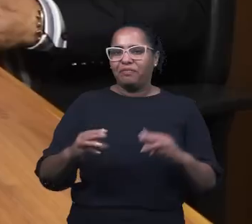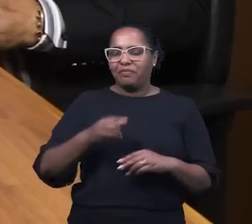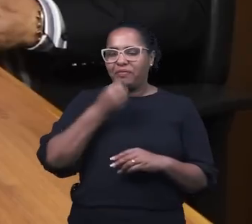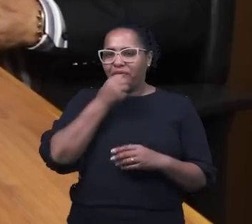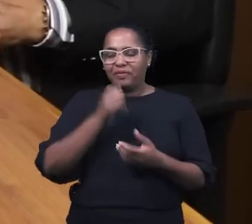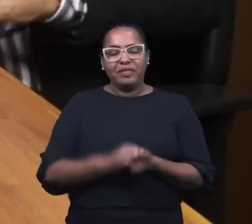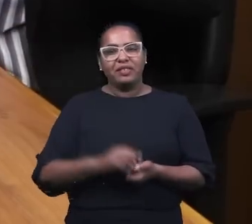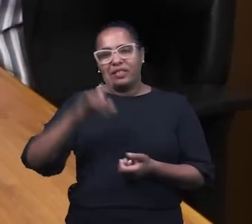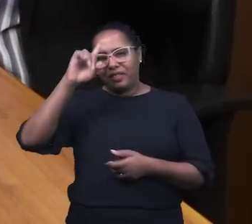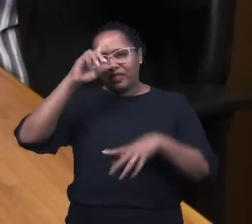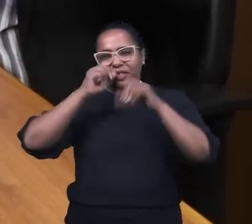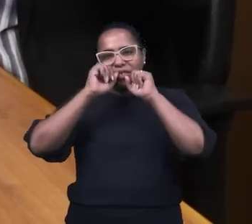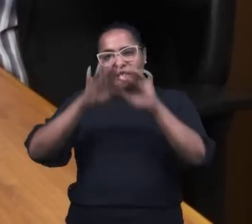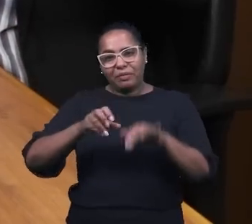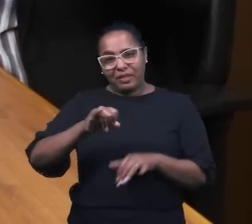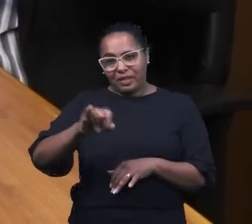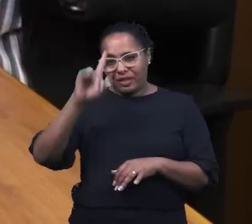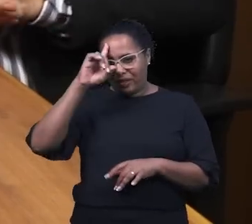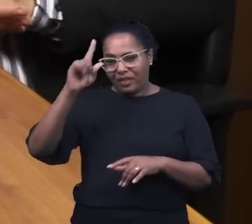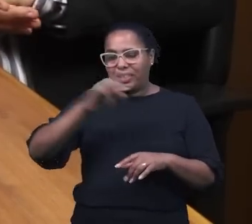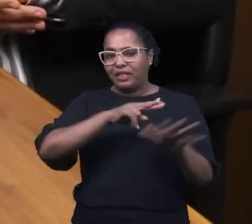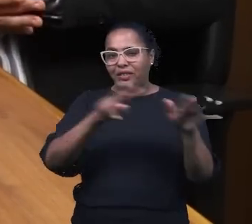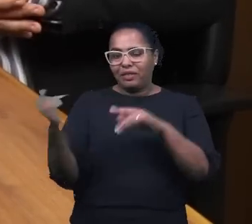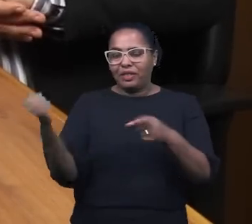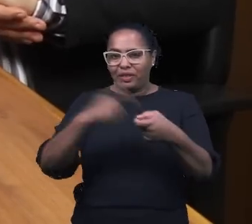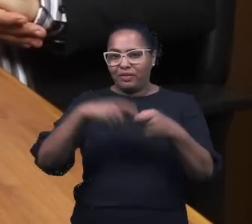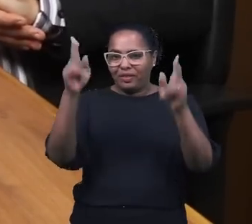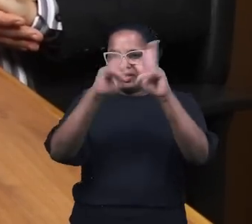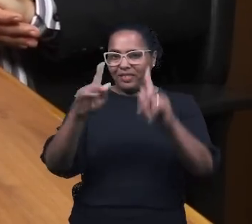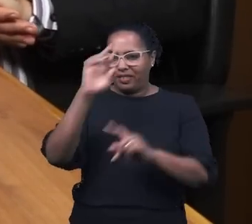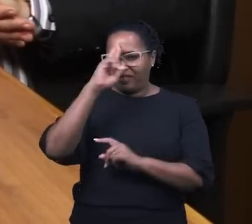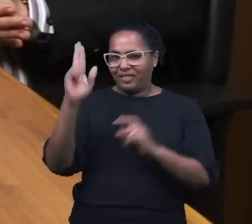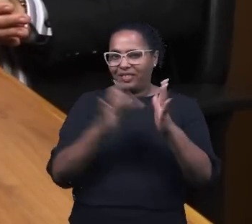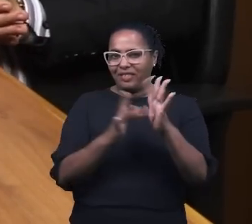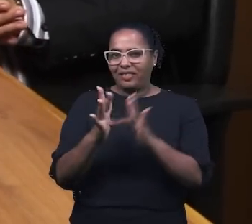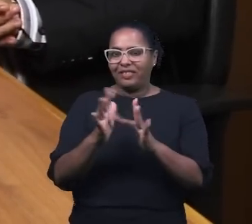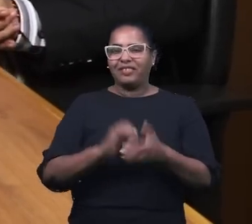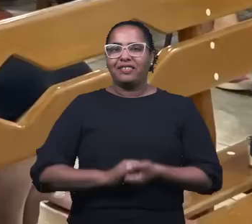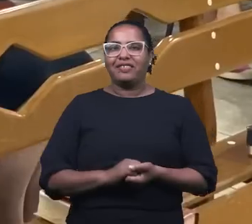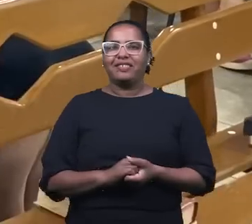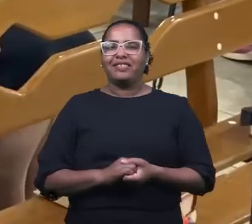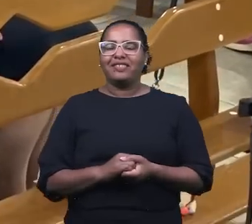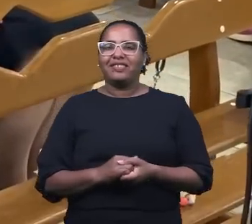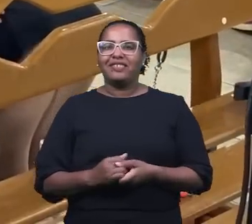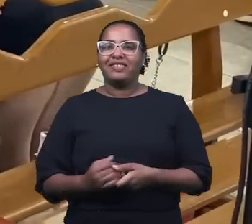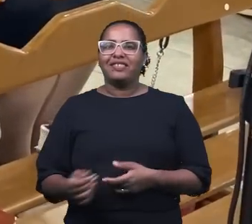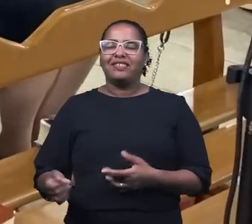Manaim Entrevista. Deus abençoe, se Deus quiser, na semana que vem voltamos. A paz do Senhor Jesus.